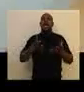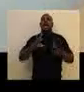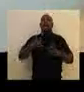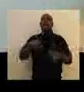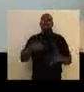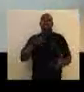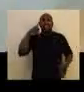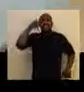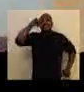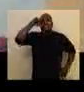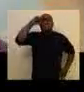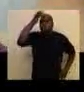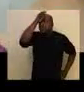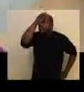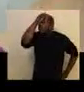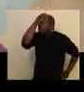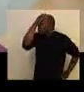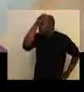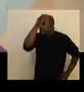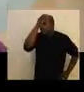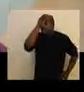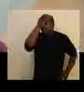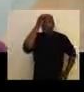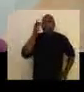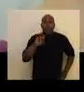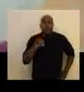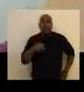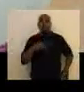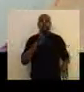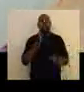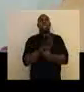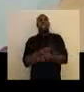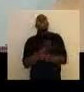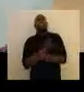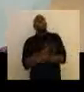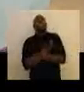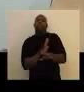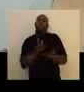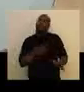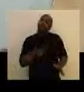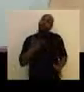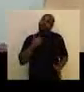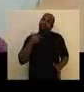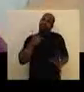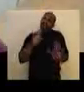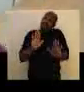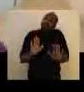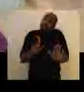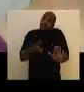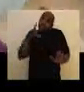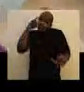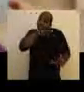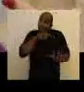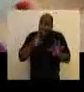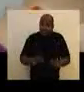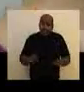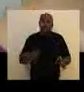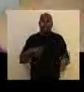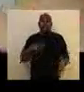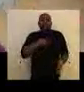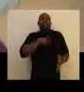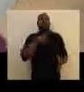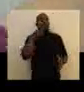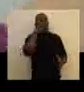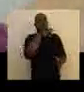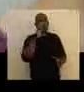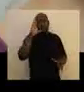meio relaxando, não deveria, mas é difícil mesmo, assim, eu senti bastante dificuldade. Principalmente de lembrar, porque é